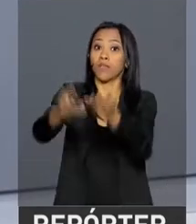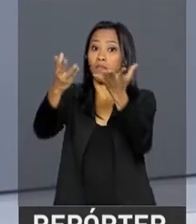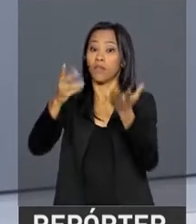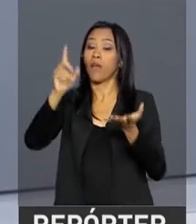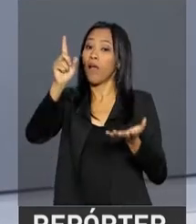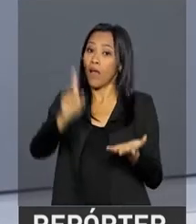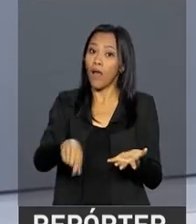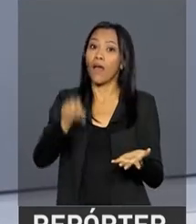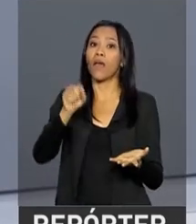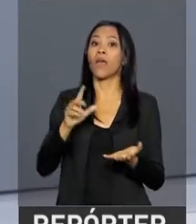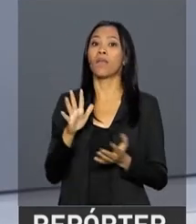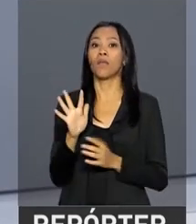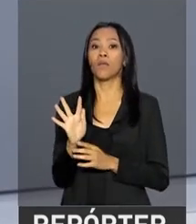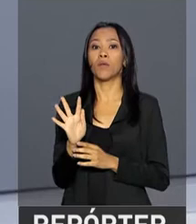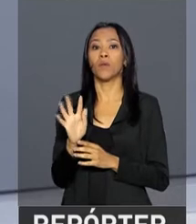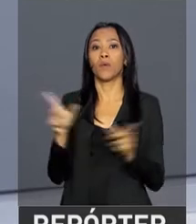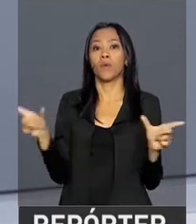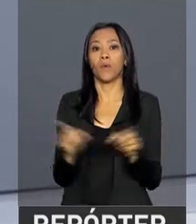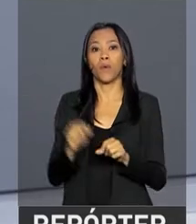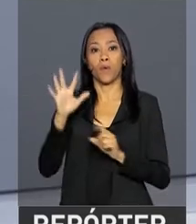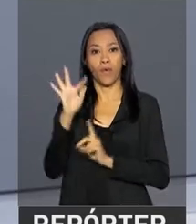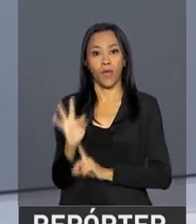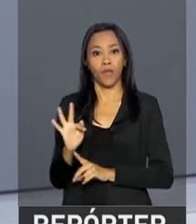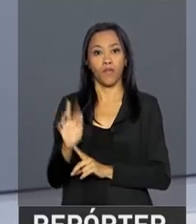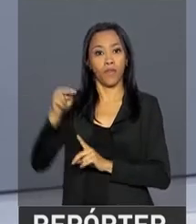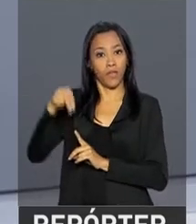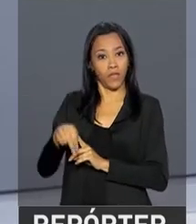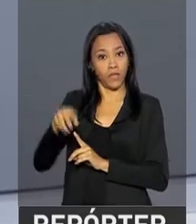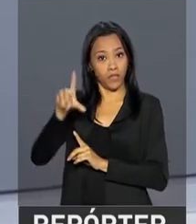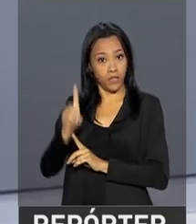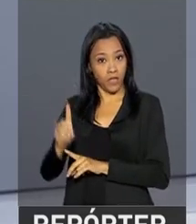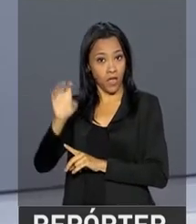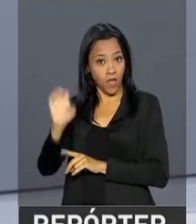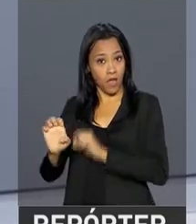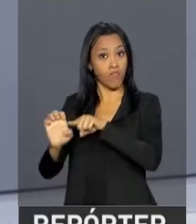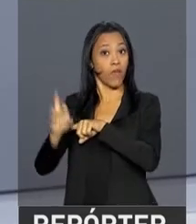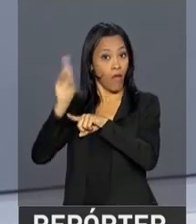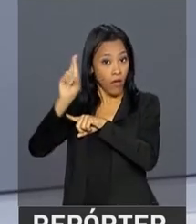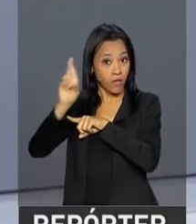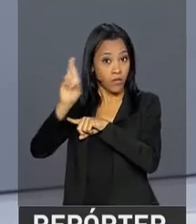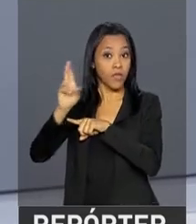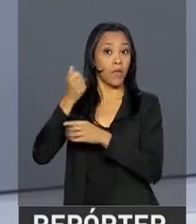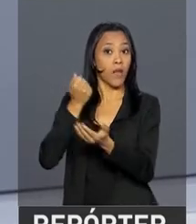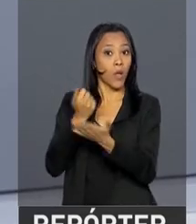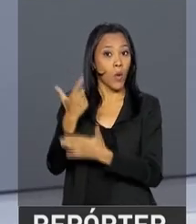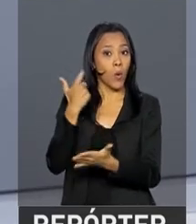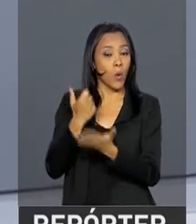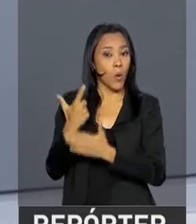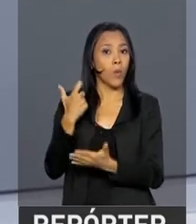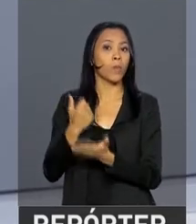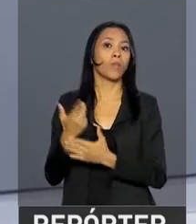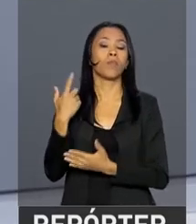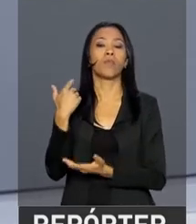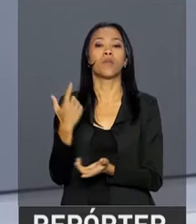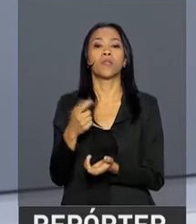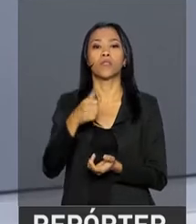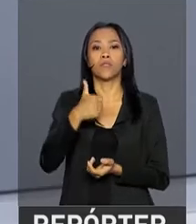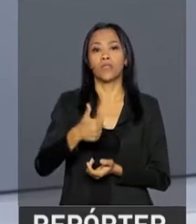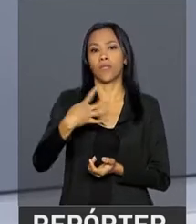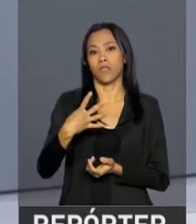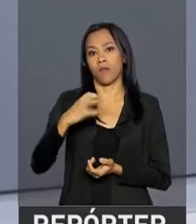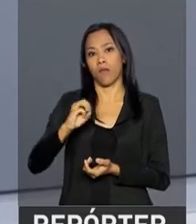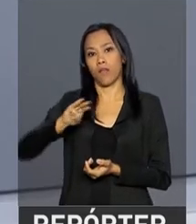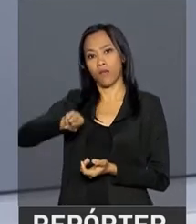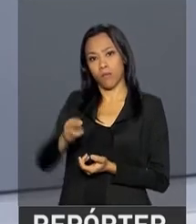cobertos pelo fundo nacional de desenvolvimento da educação que é responsável pela compra anual de cerca de 140 milhões